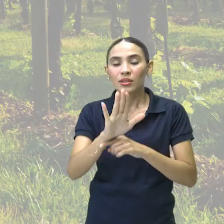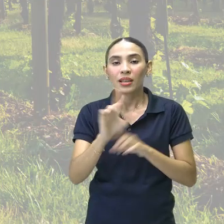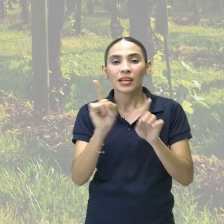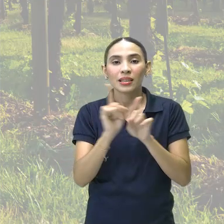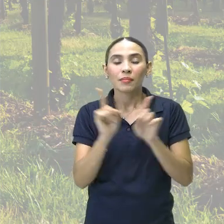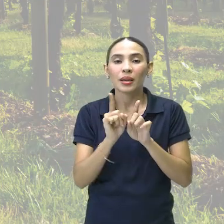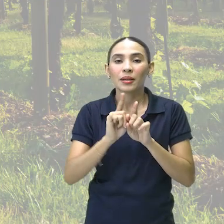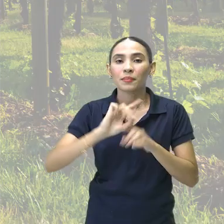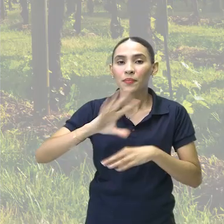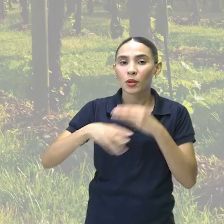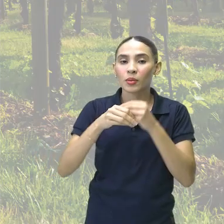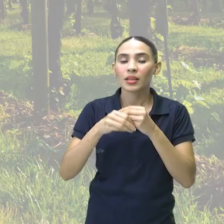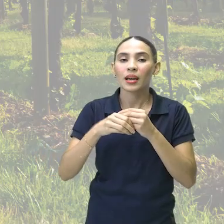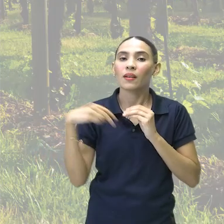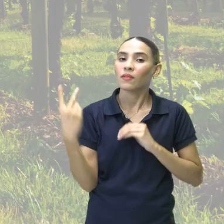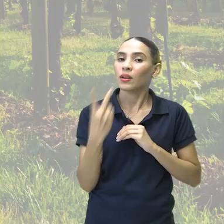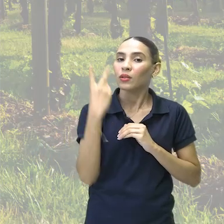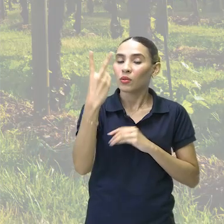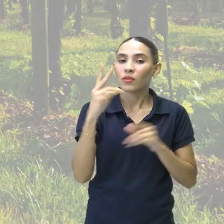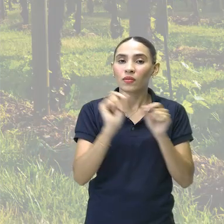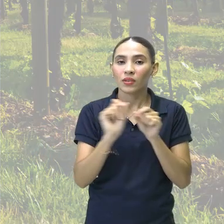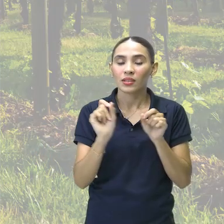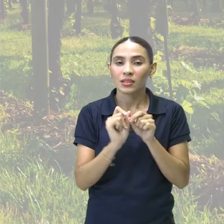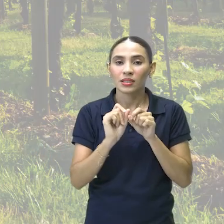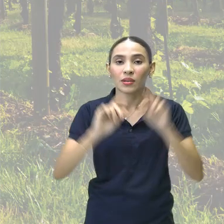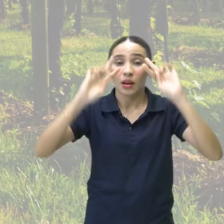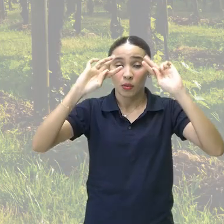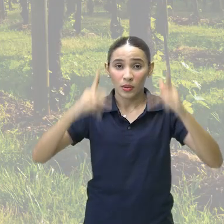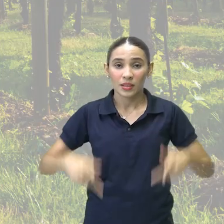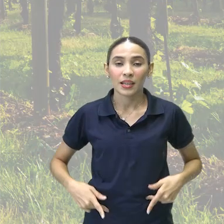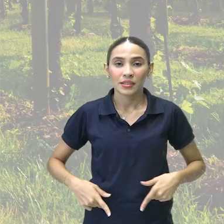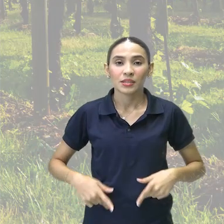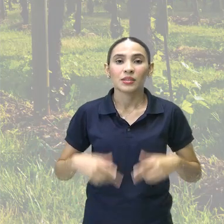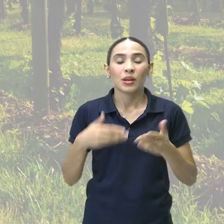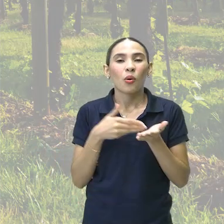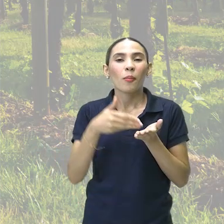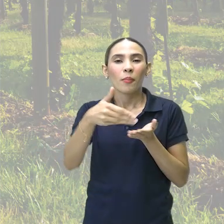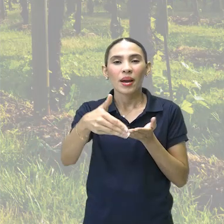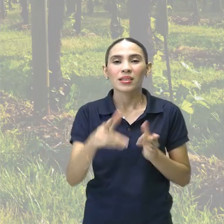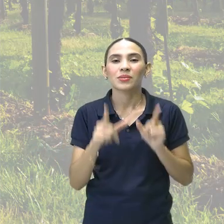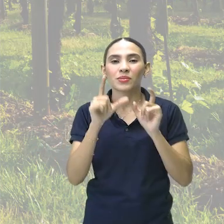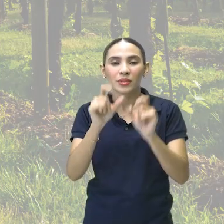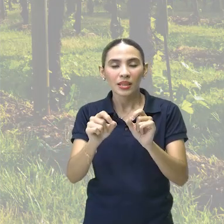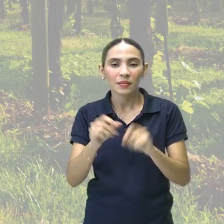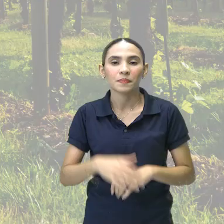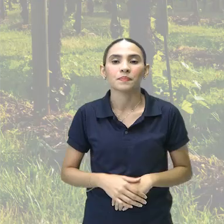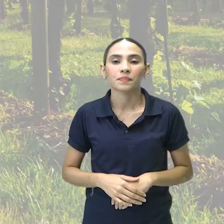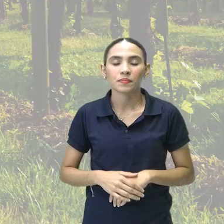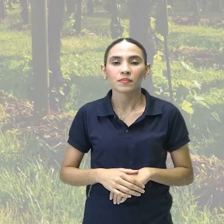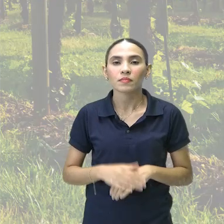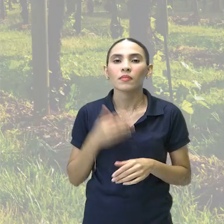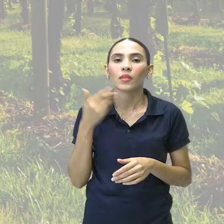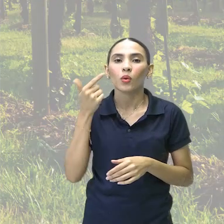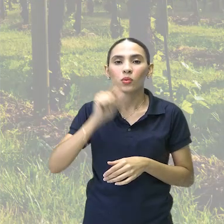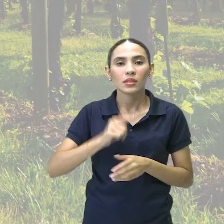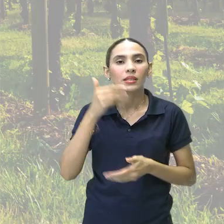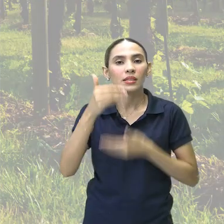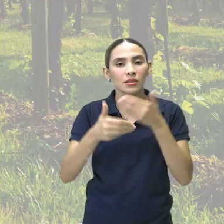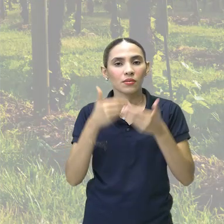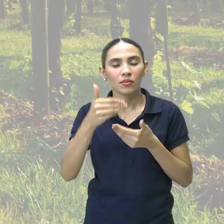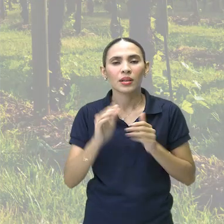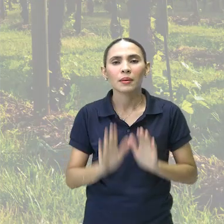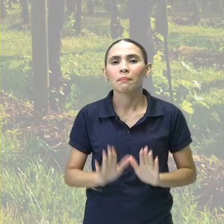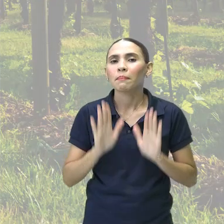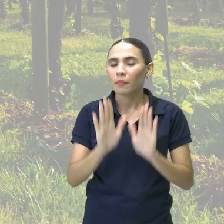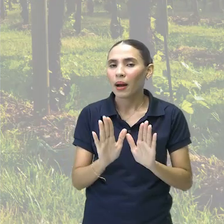aí valores que vão fazer com que a humanidade comece a se desenvolver.